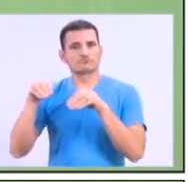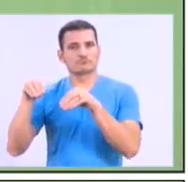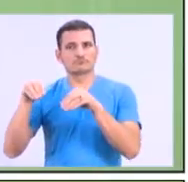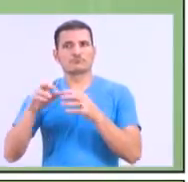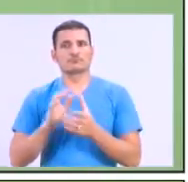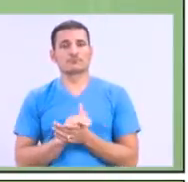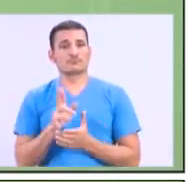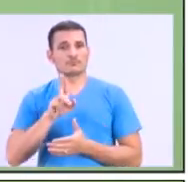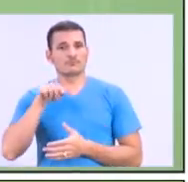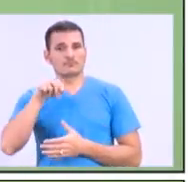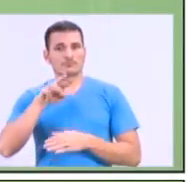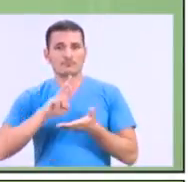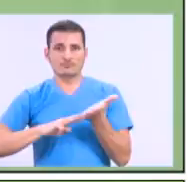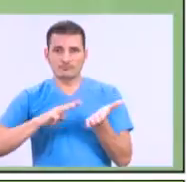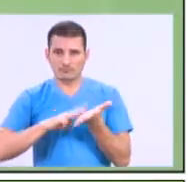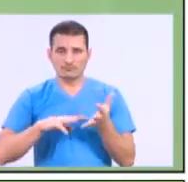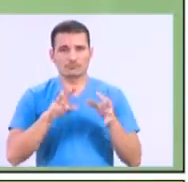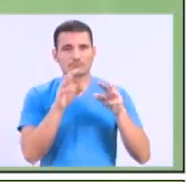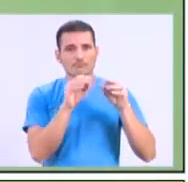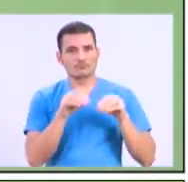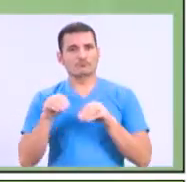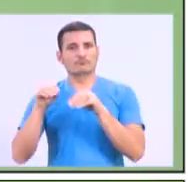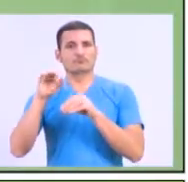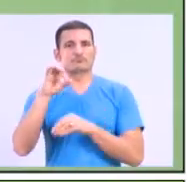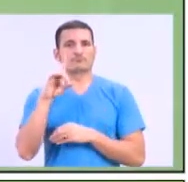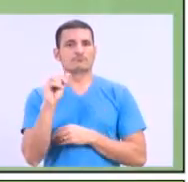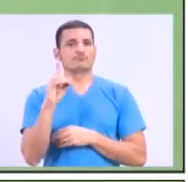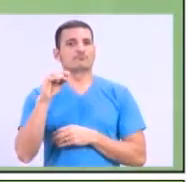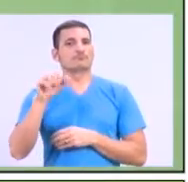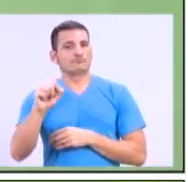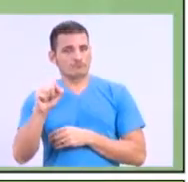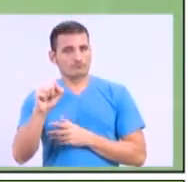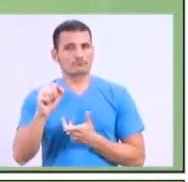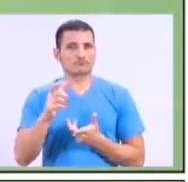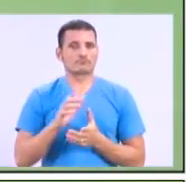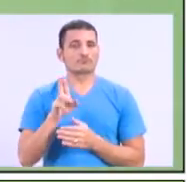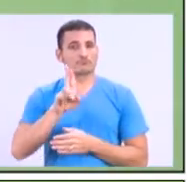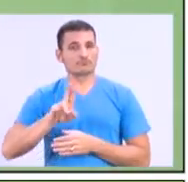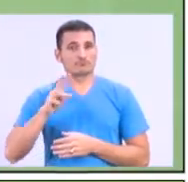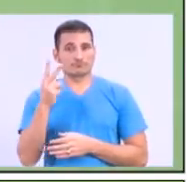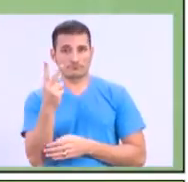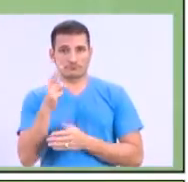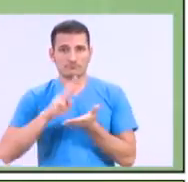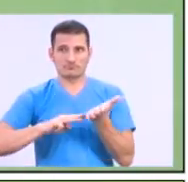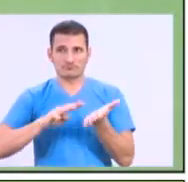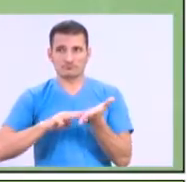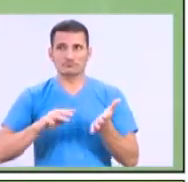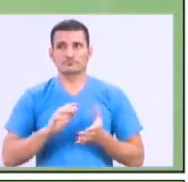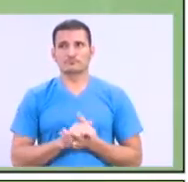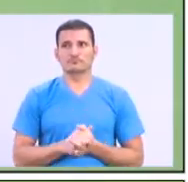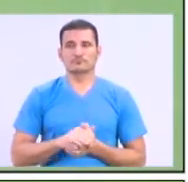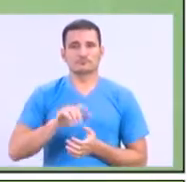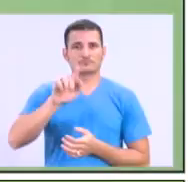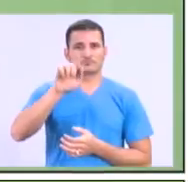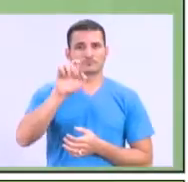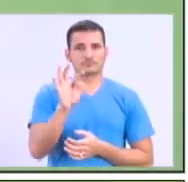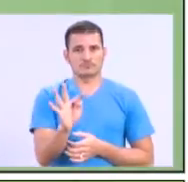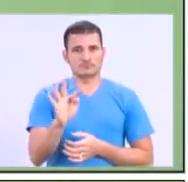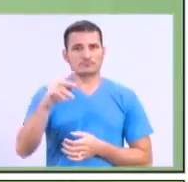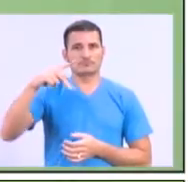utilizar esse método de transferência de dados, nós vamos utilizar dois métodos, GET e